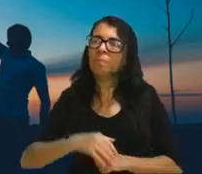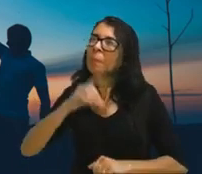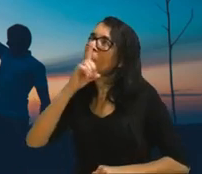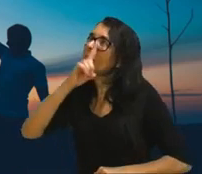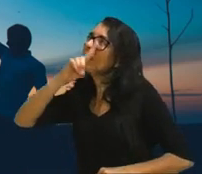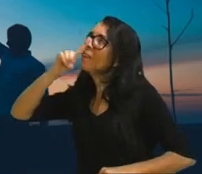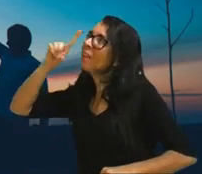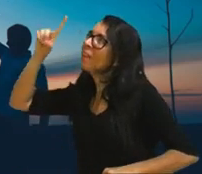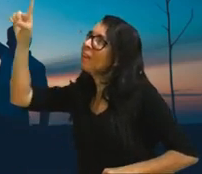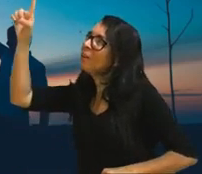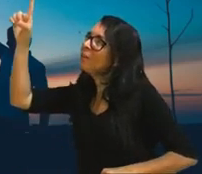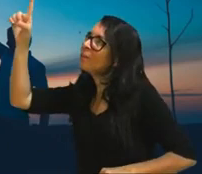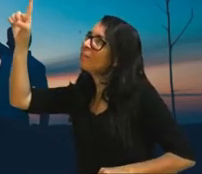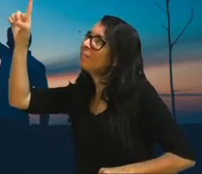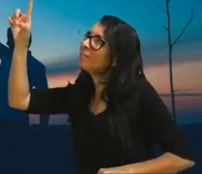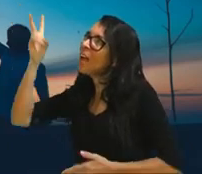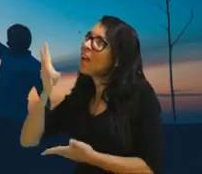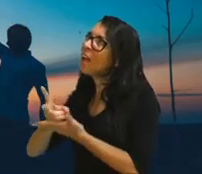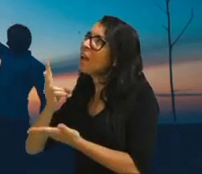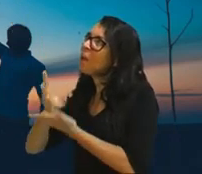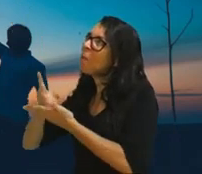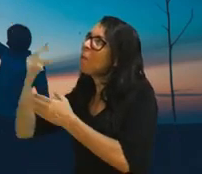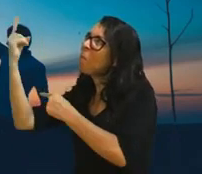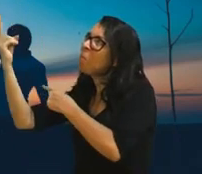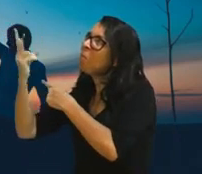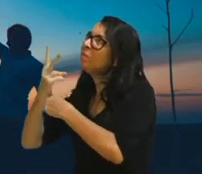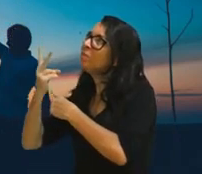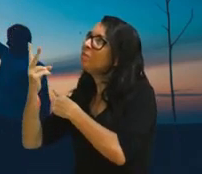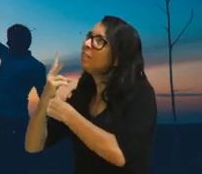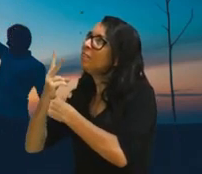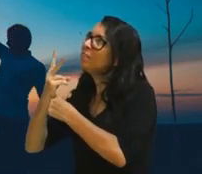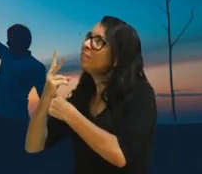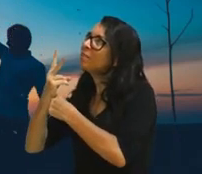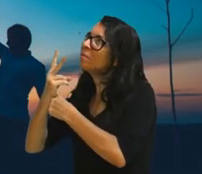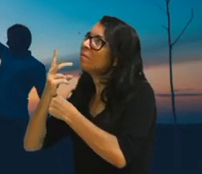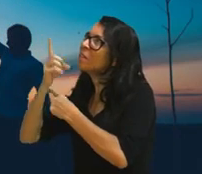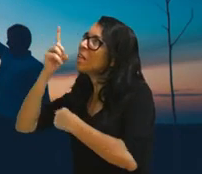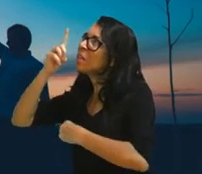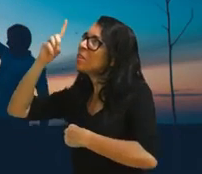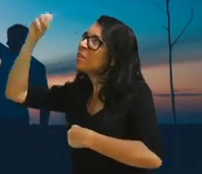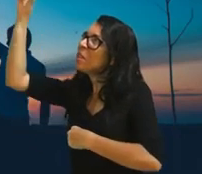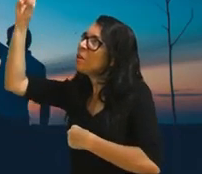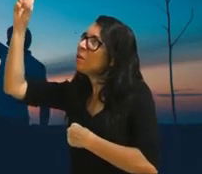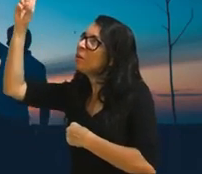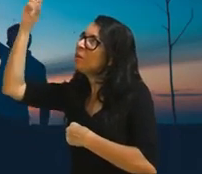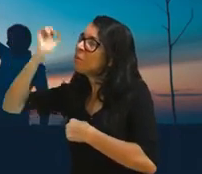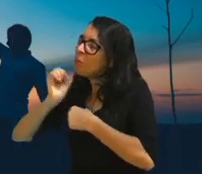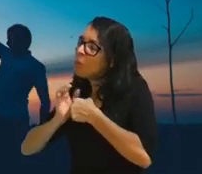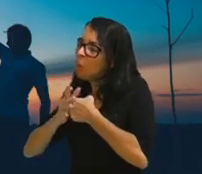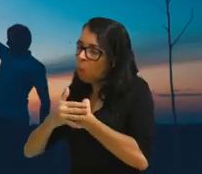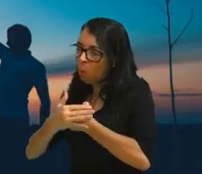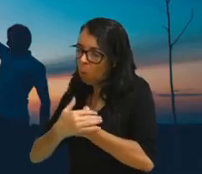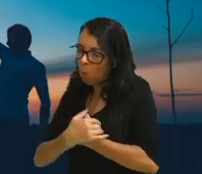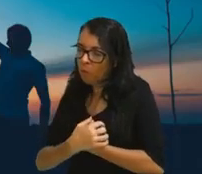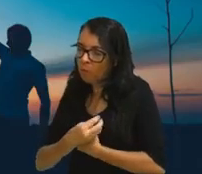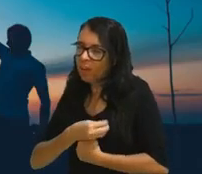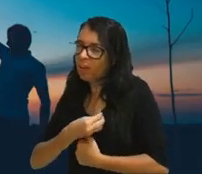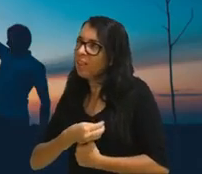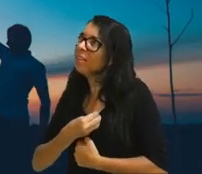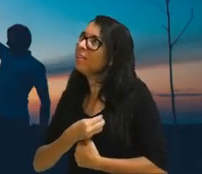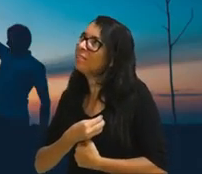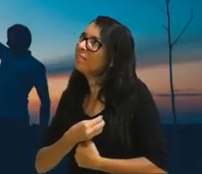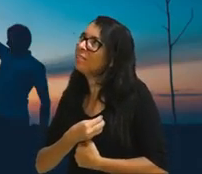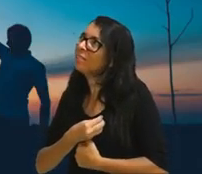se formassem, a terra e o mundo, de eternidade a eternidade, Tu